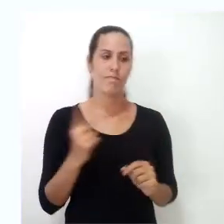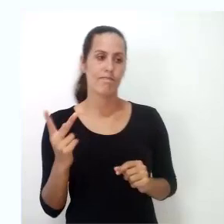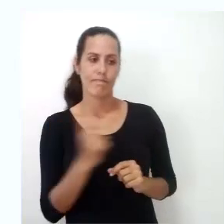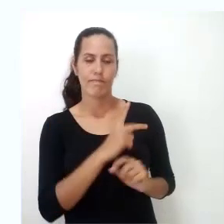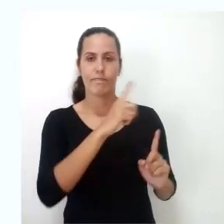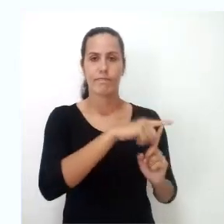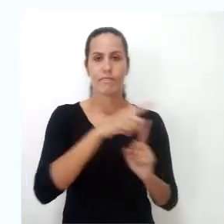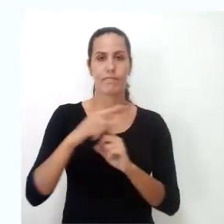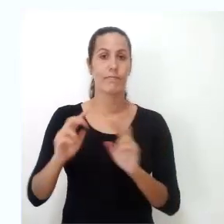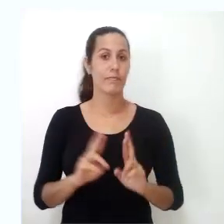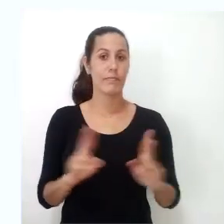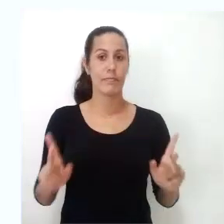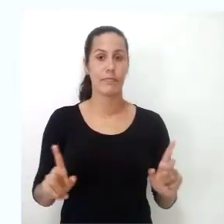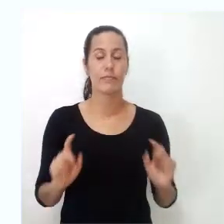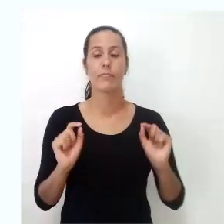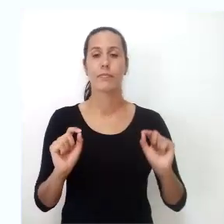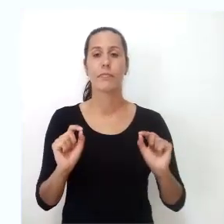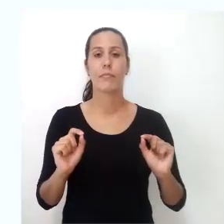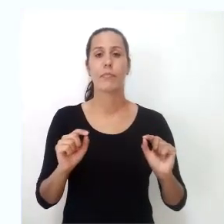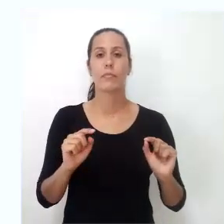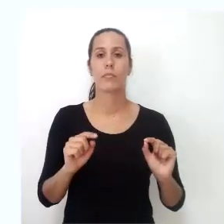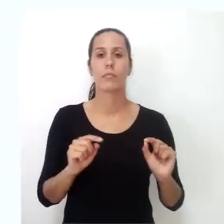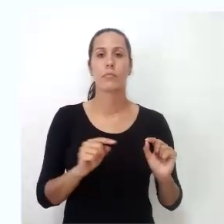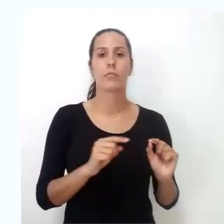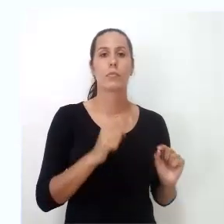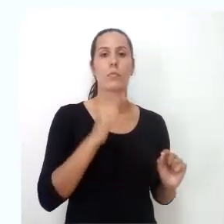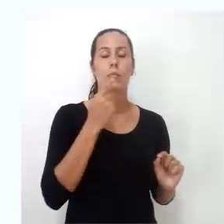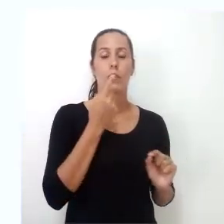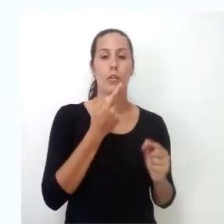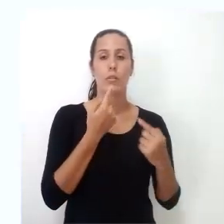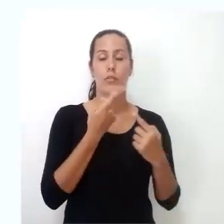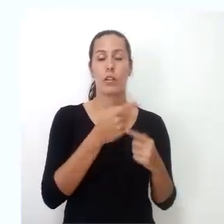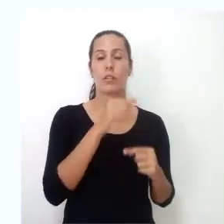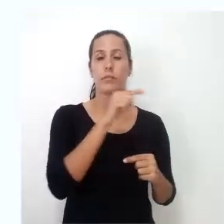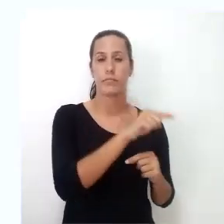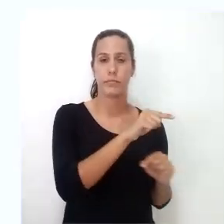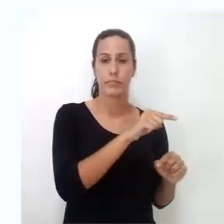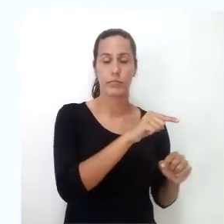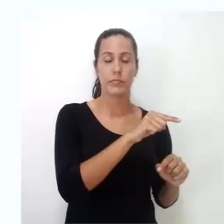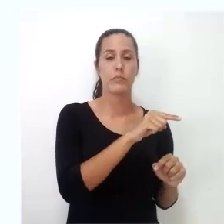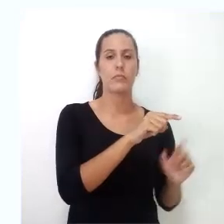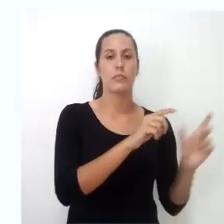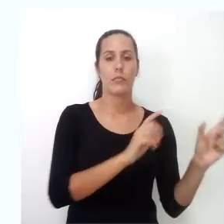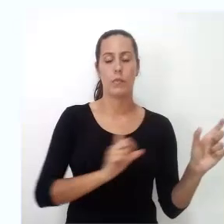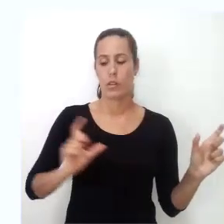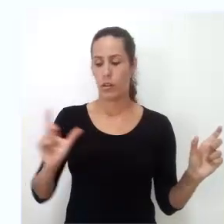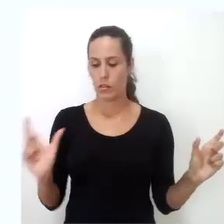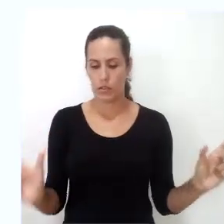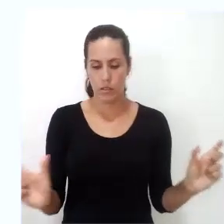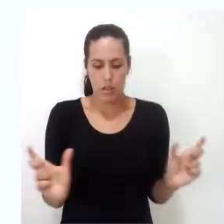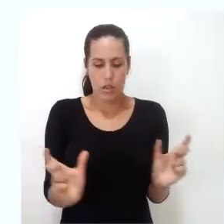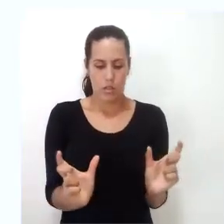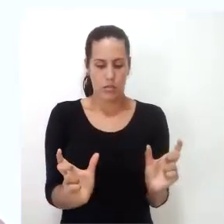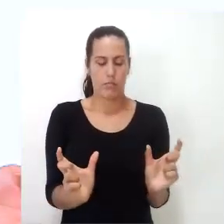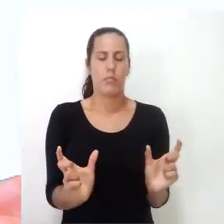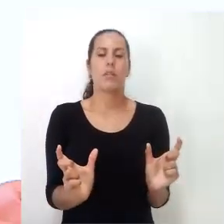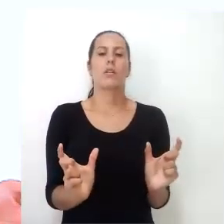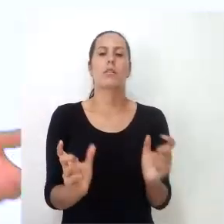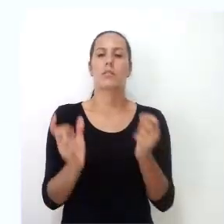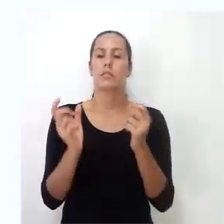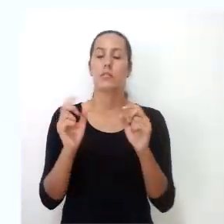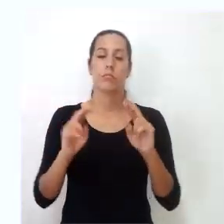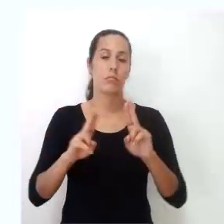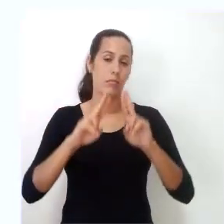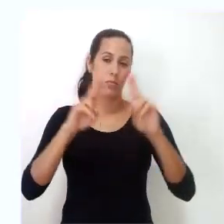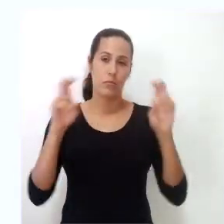no infinitivo. Então, o imperativo afirmativo, certo? E o imperativo negativo são assuntos